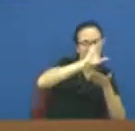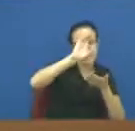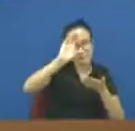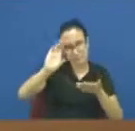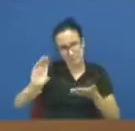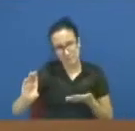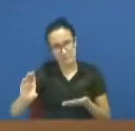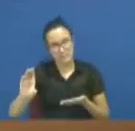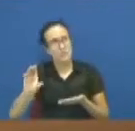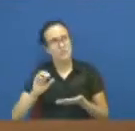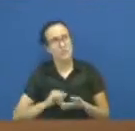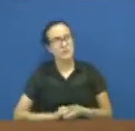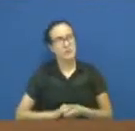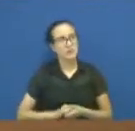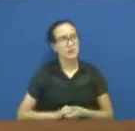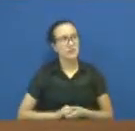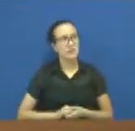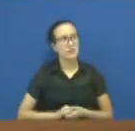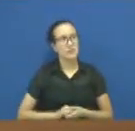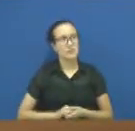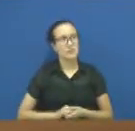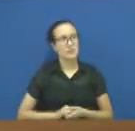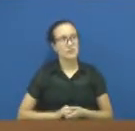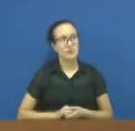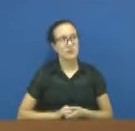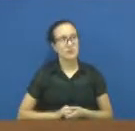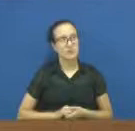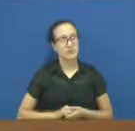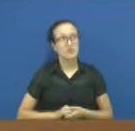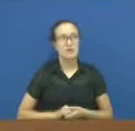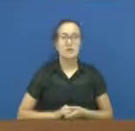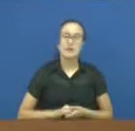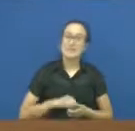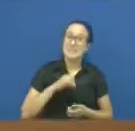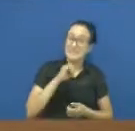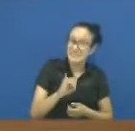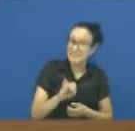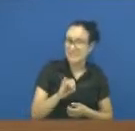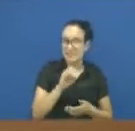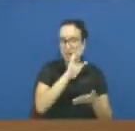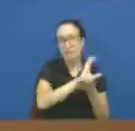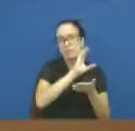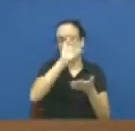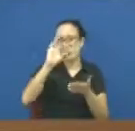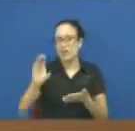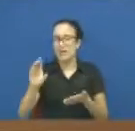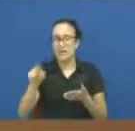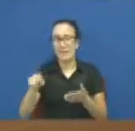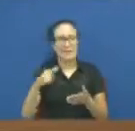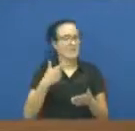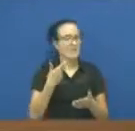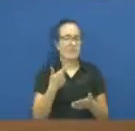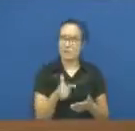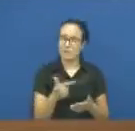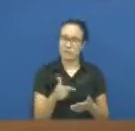imposto devido ao município para determinada entidade, e se essa transferência do recurso não estiver previsto no orçamento que nós aprovamos todo